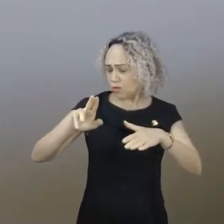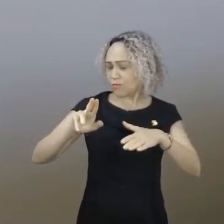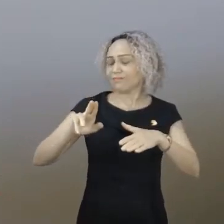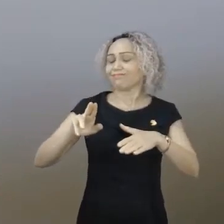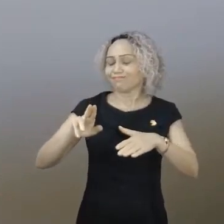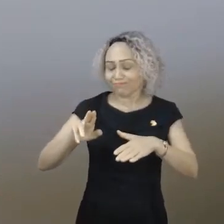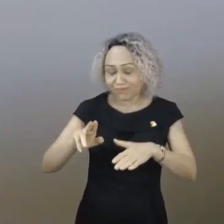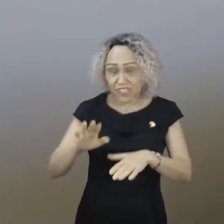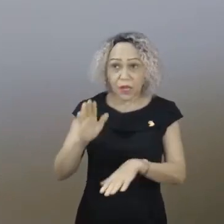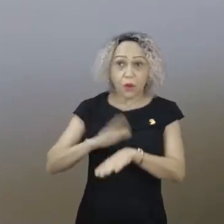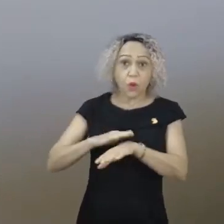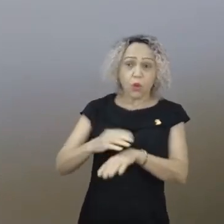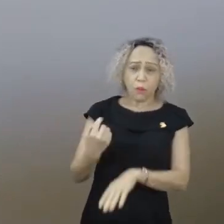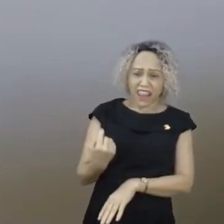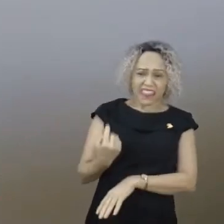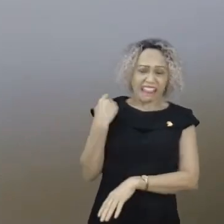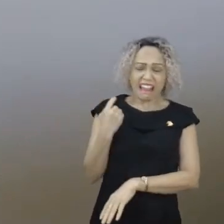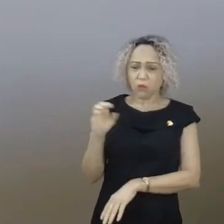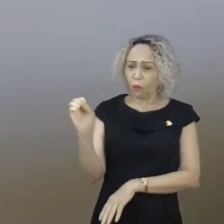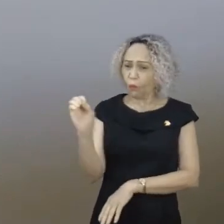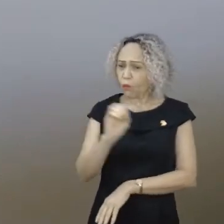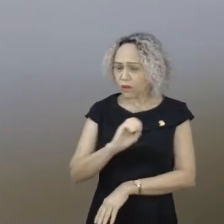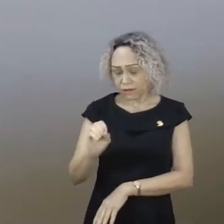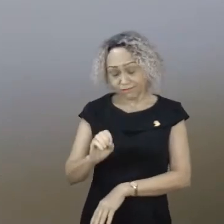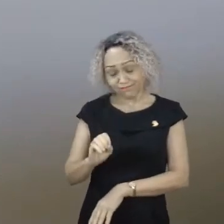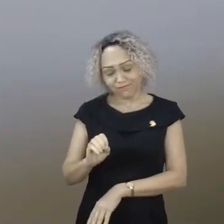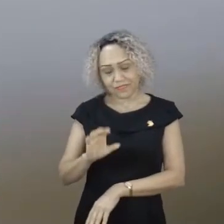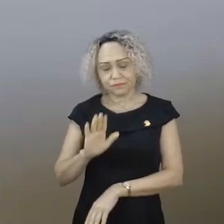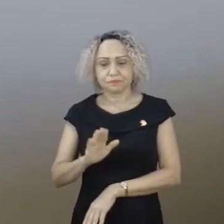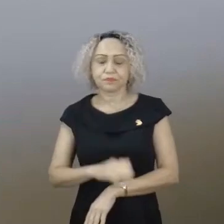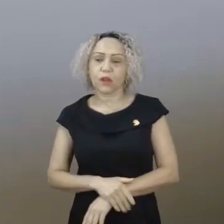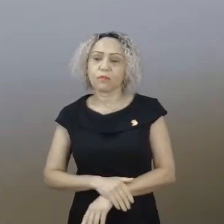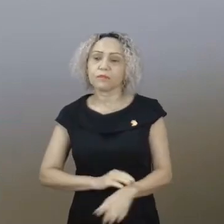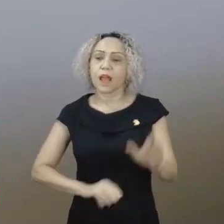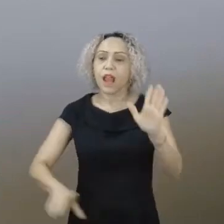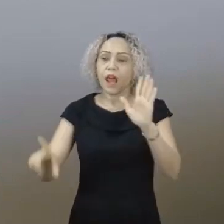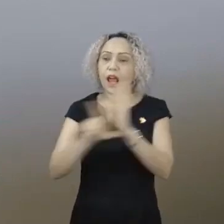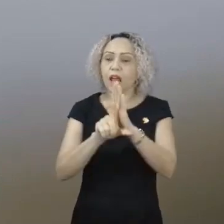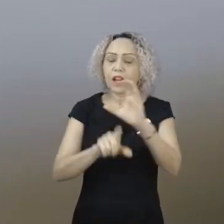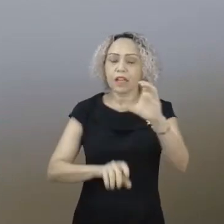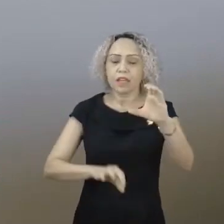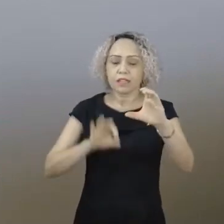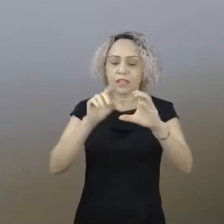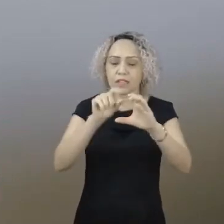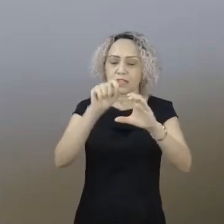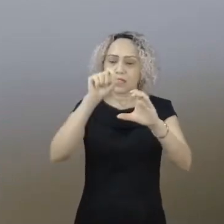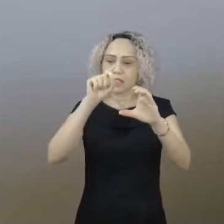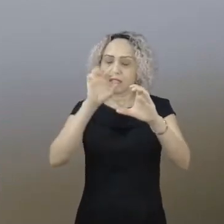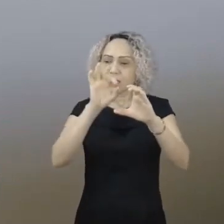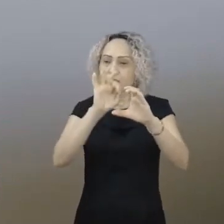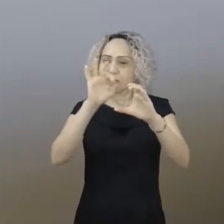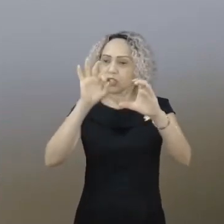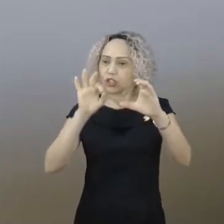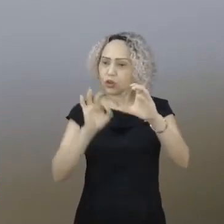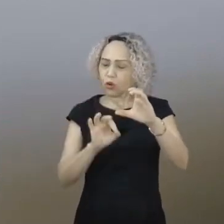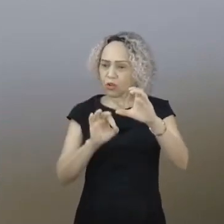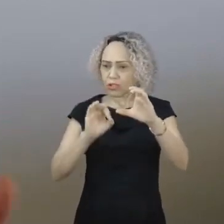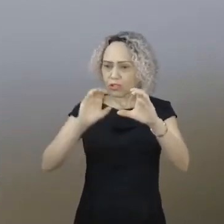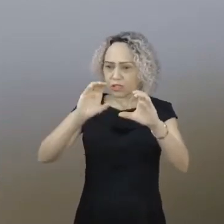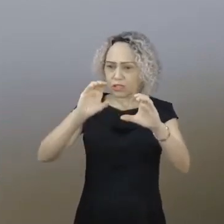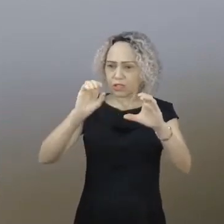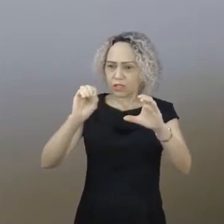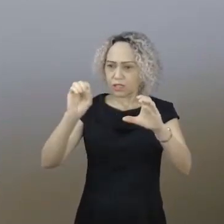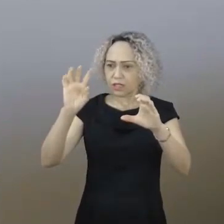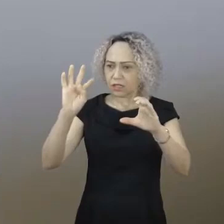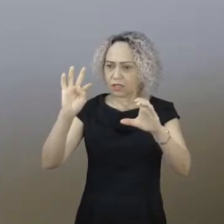anos, né? Essa, por exemplo, da lei de cotas, ela surgiu no governo Lula e Dilma, eu